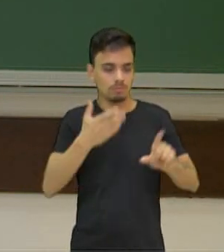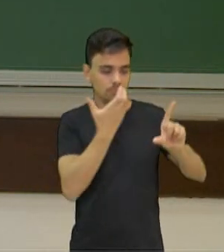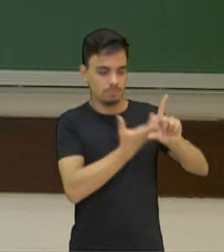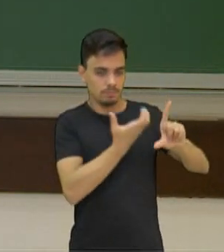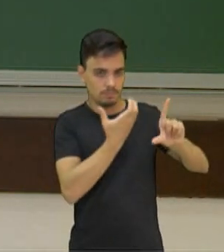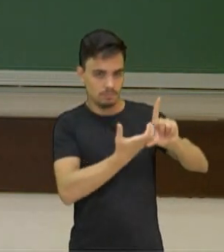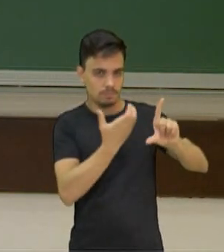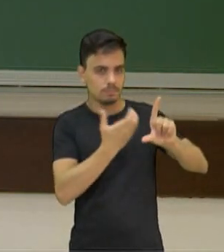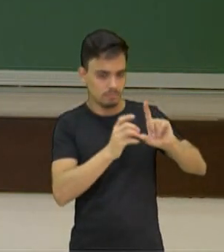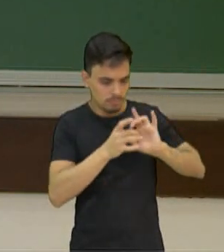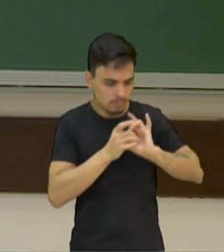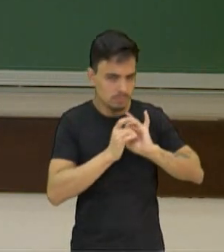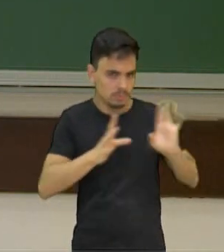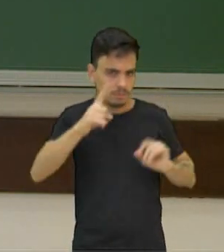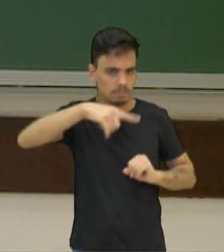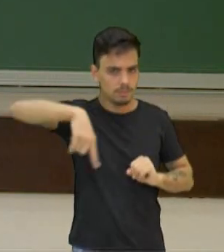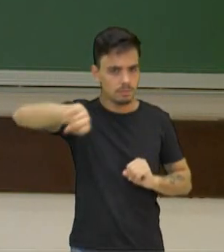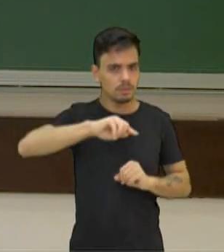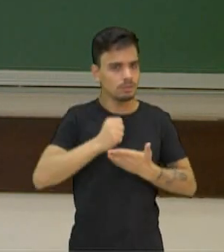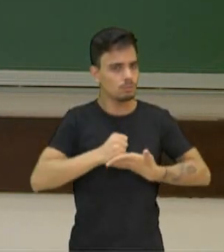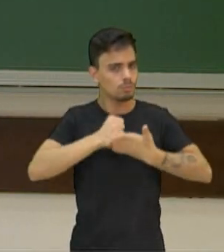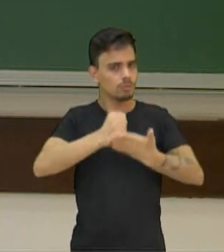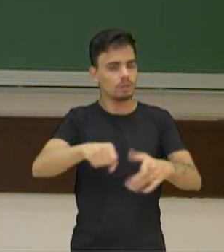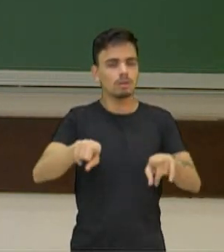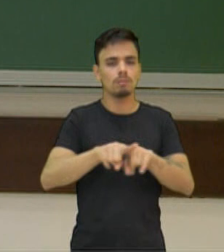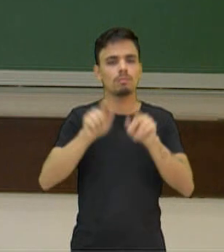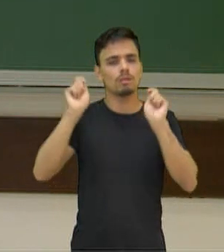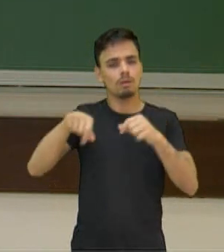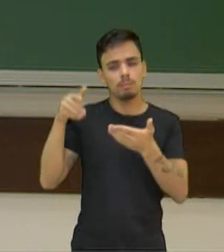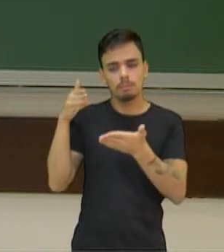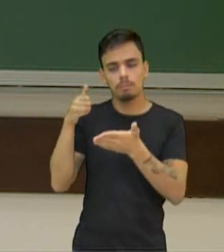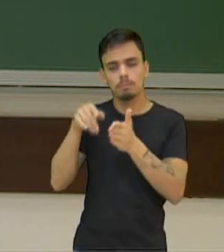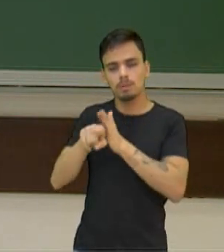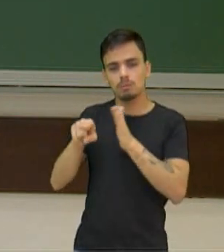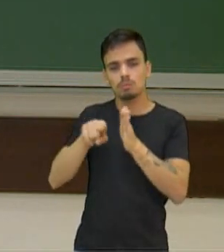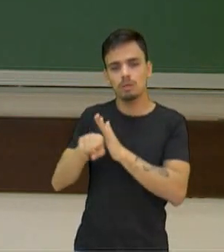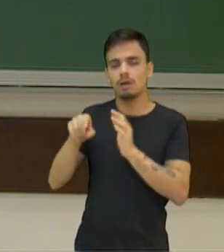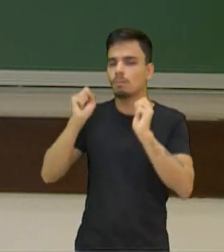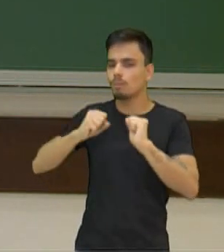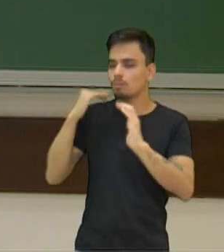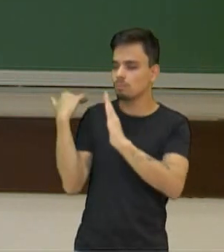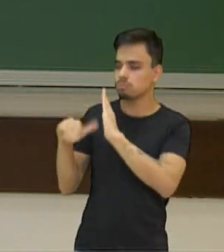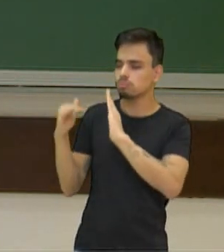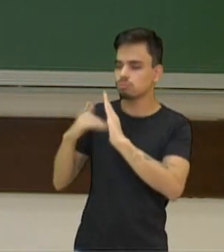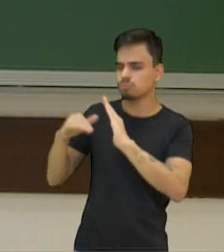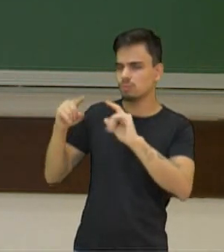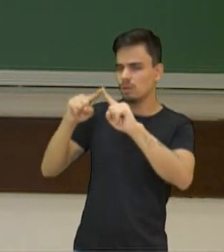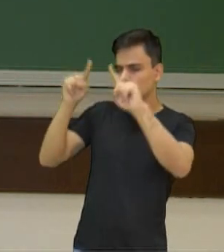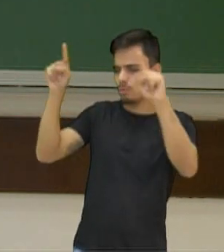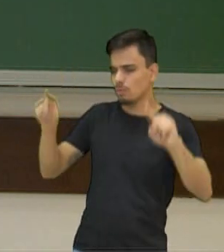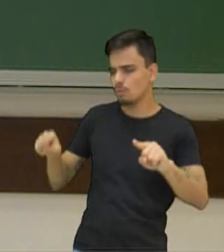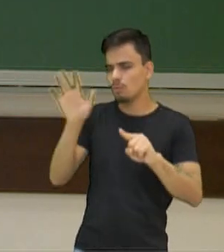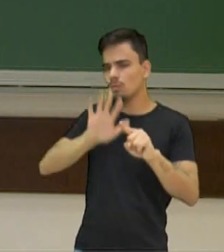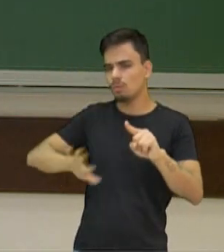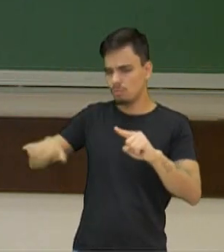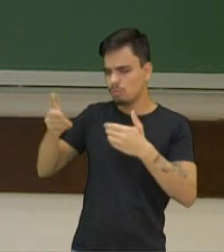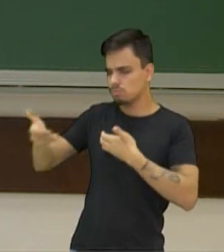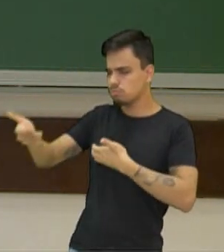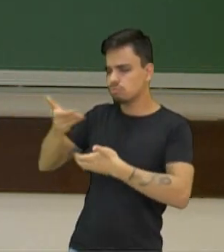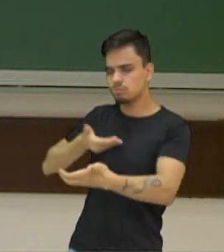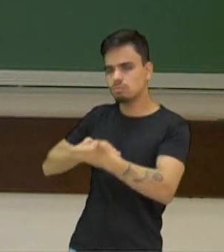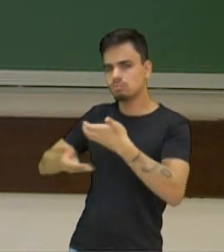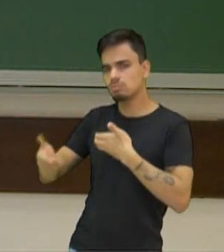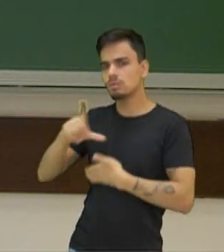Classroom está à disposição de vocês. Basta perguntar para eles, manda uma mensagem no mural, interaja com o seu